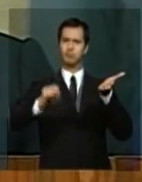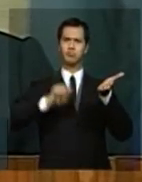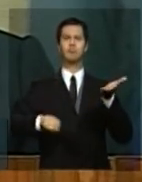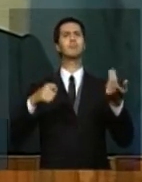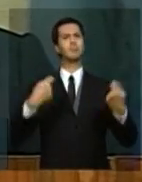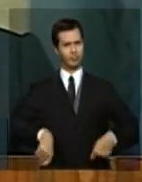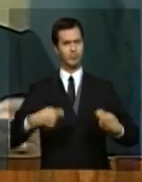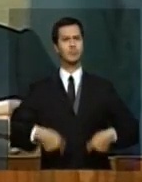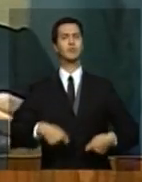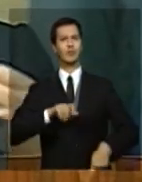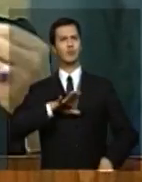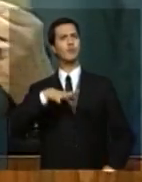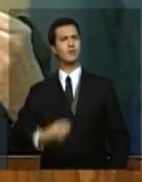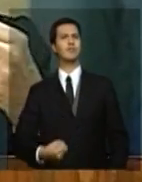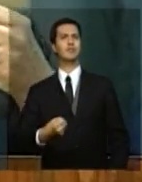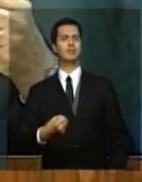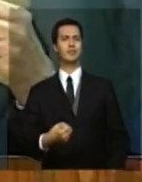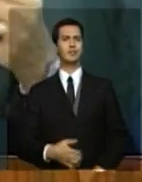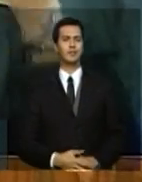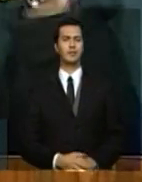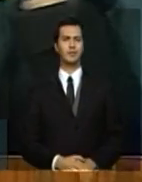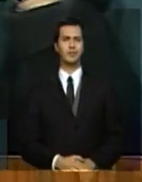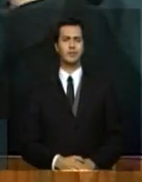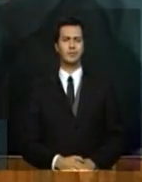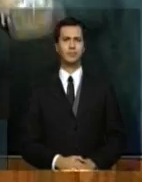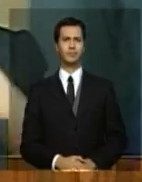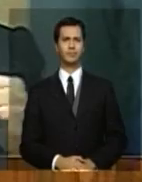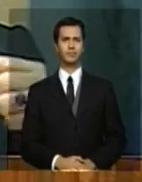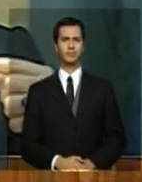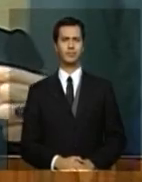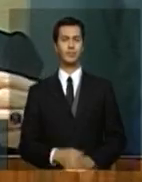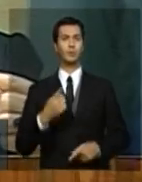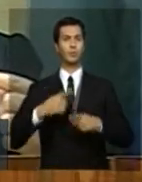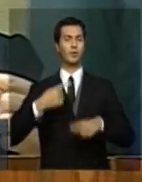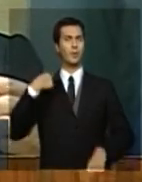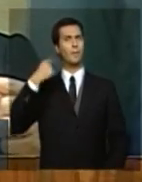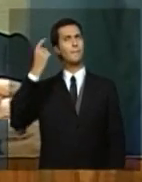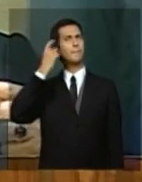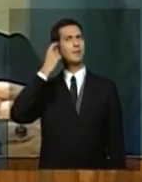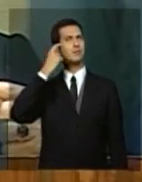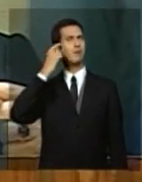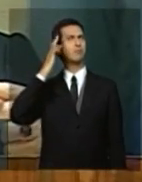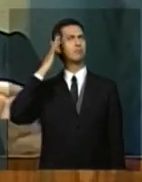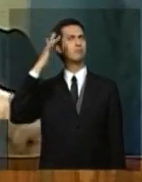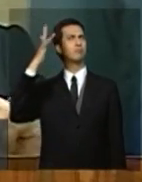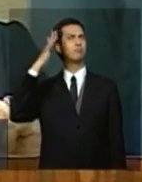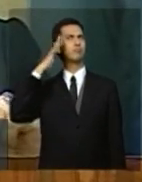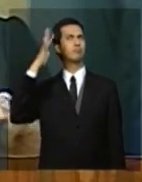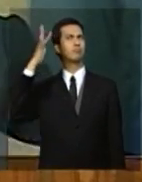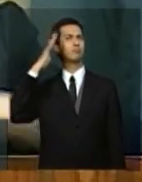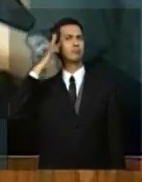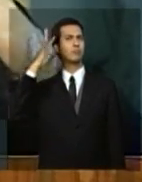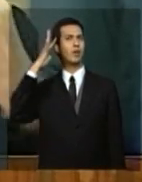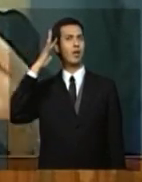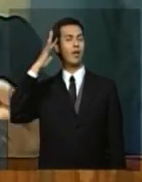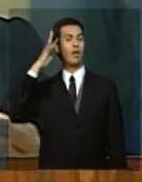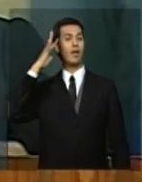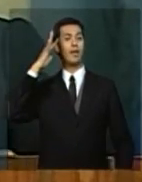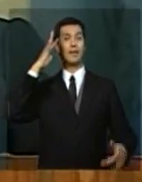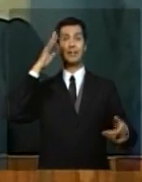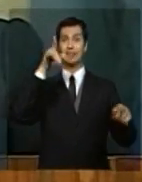escrever por e entre o pensamento e a